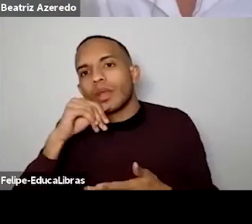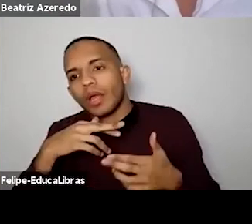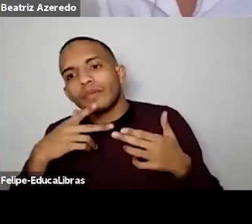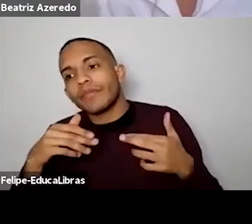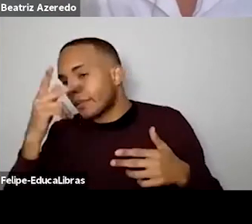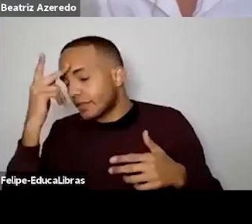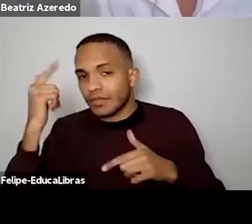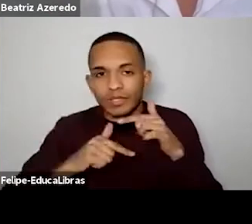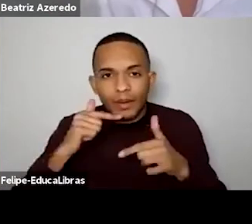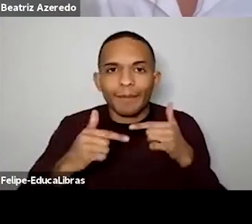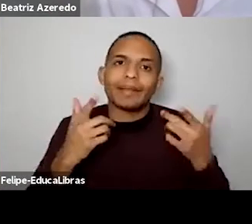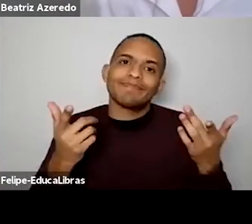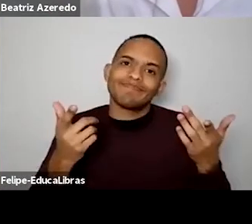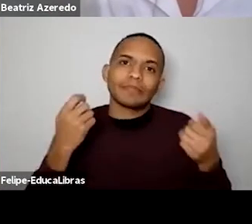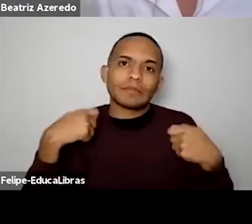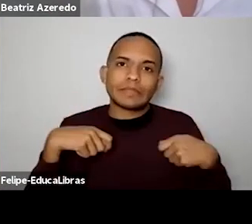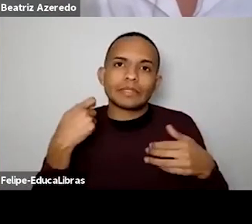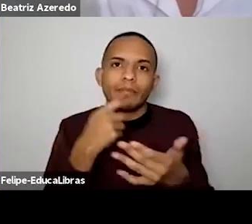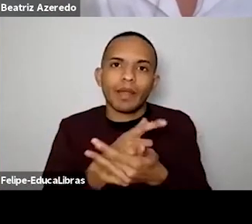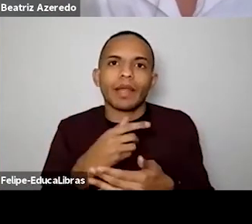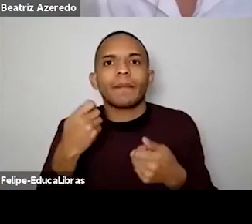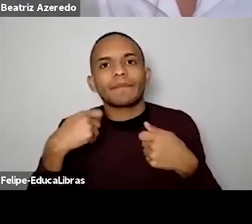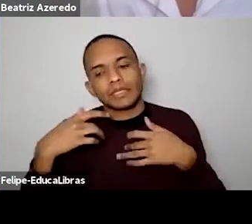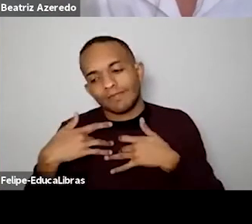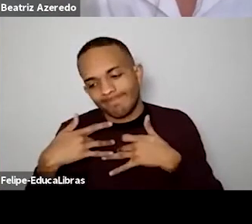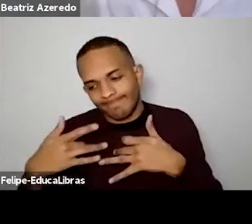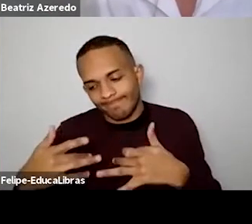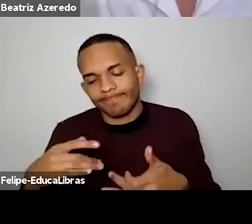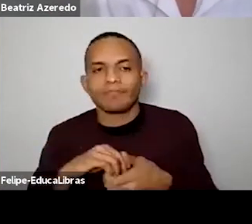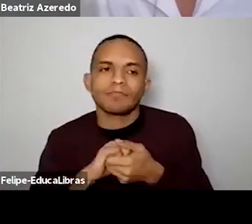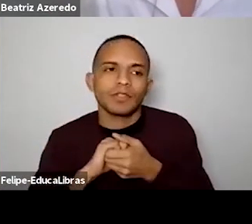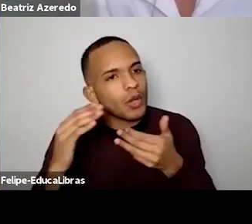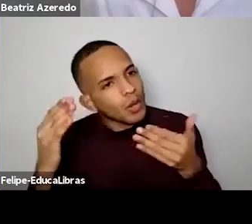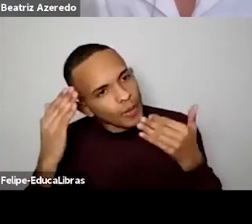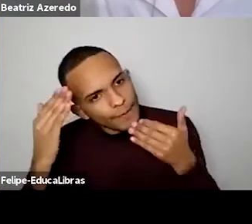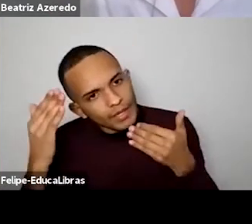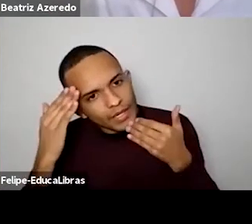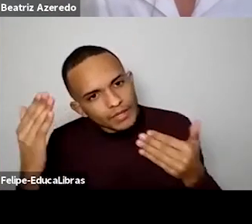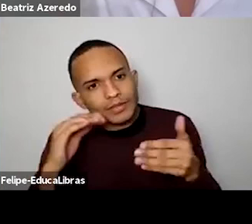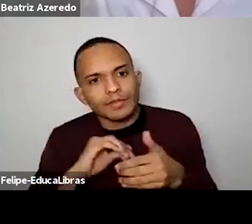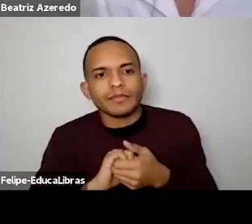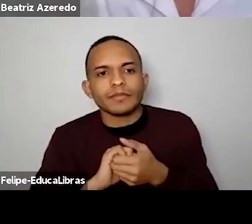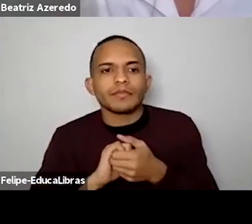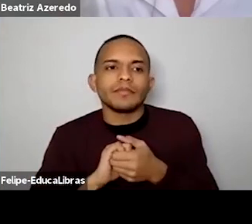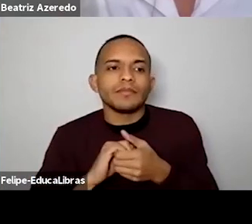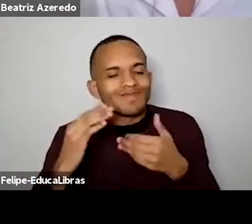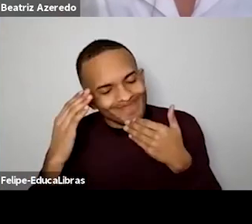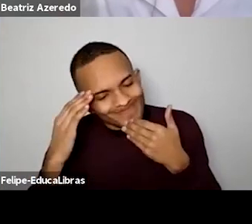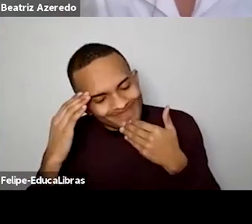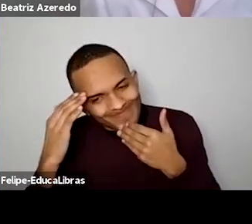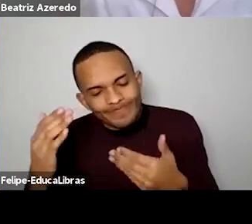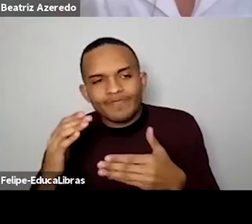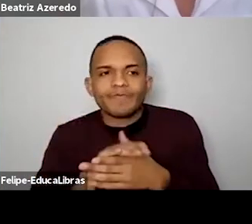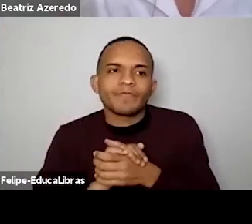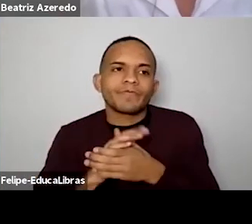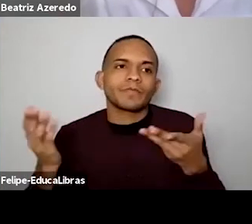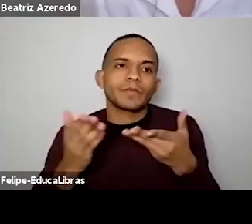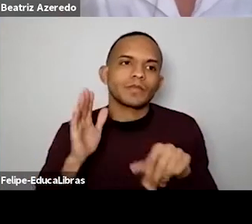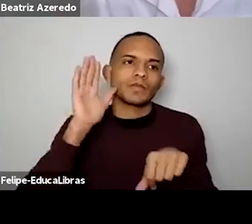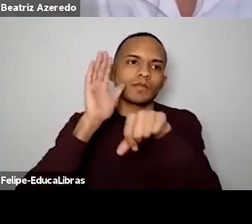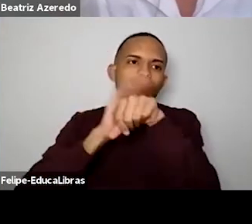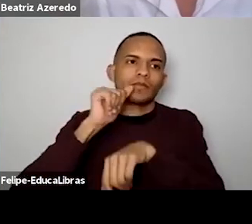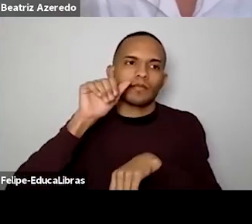na ponta. E para isso que tem que servir a nossa doação. Obrigada, Joana. Isso aí. Obrigada. Vou chamar agora a